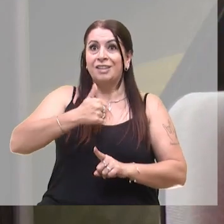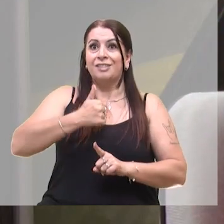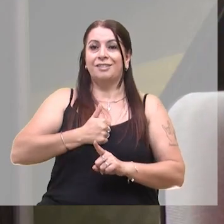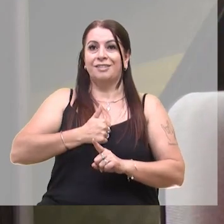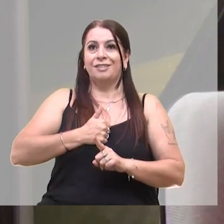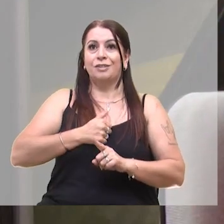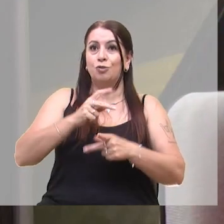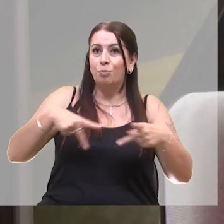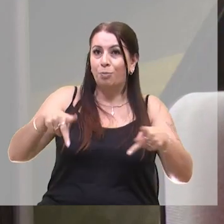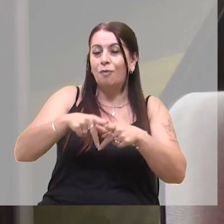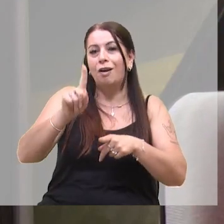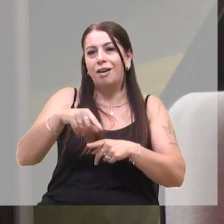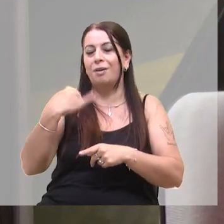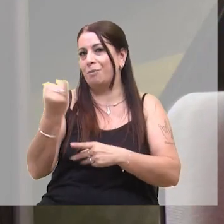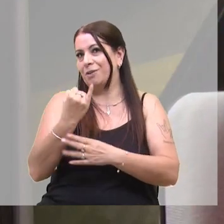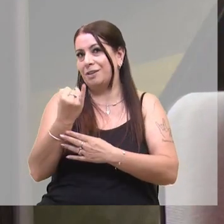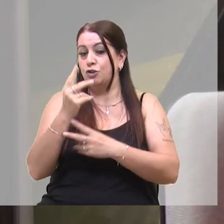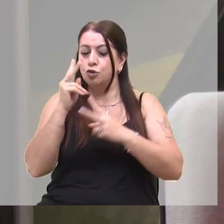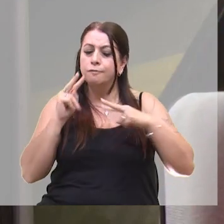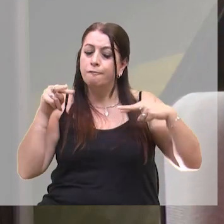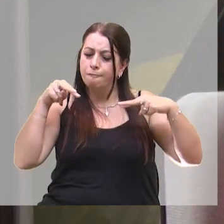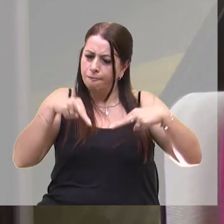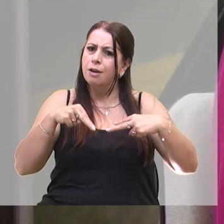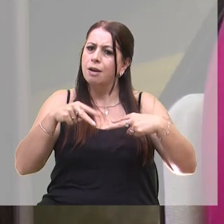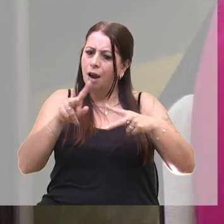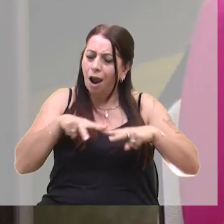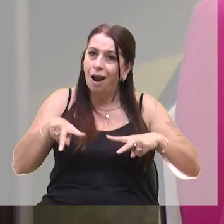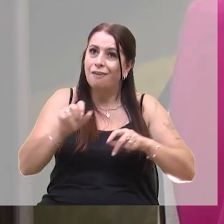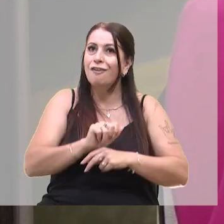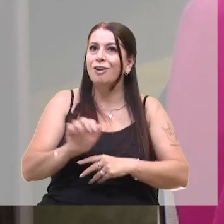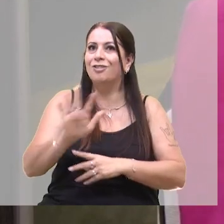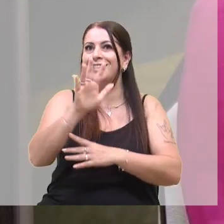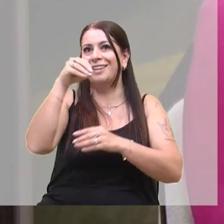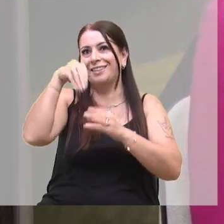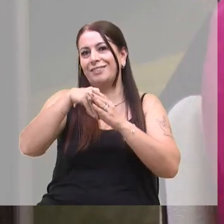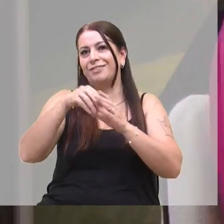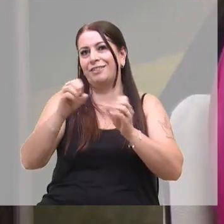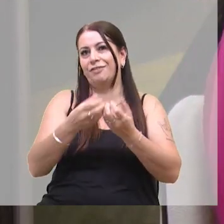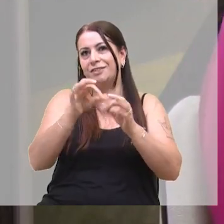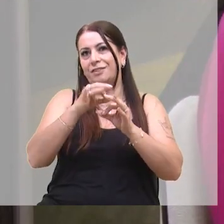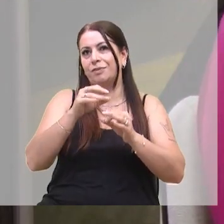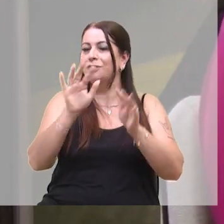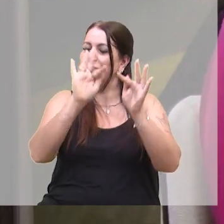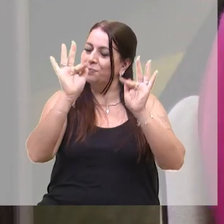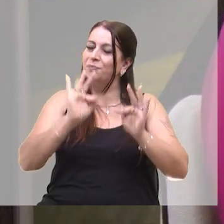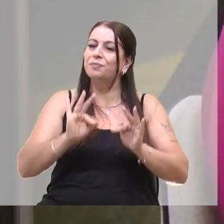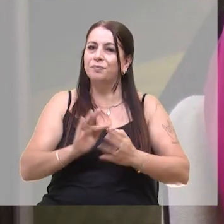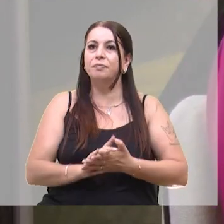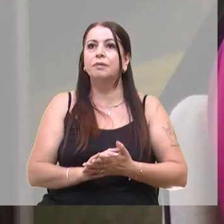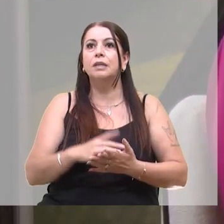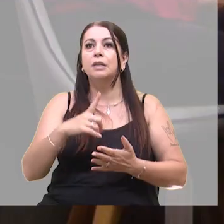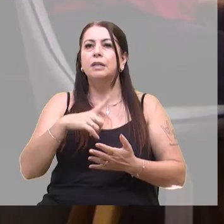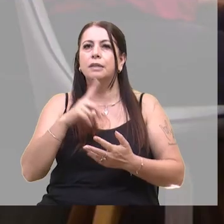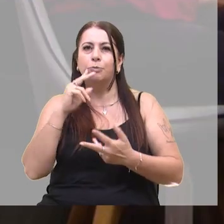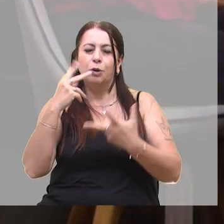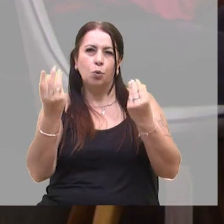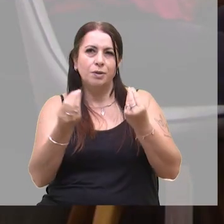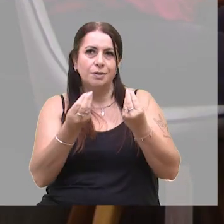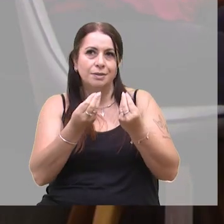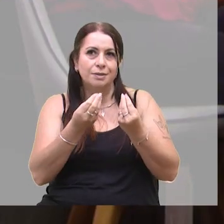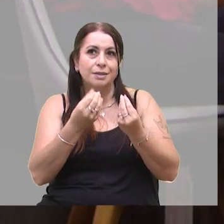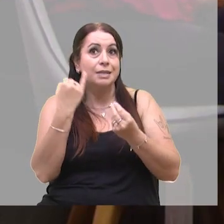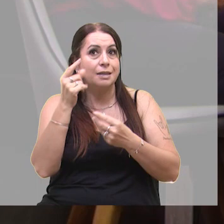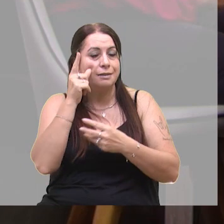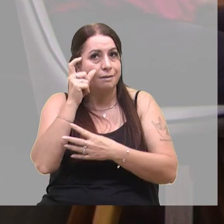autoestima, efetivamente, do nosso povo, que é tão importante a gente se ver e se valorizar na Festa Nacional da Uva. Estou muito feliz. A senhora tem